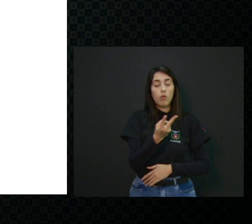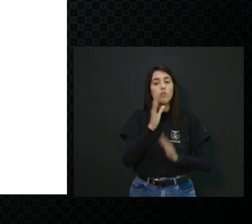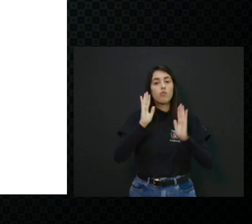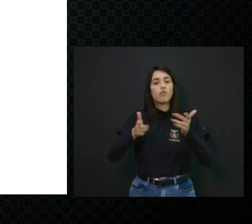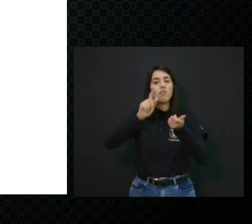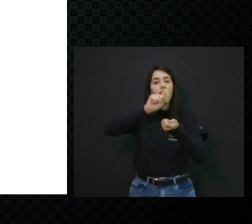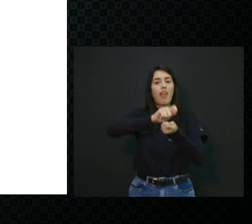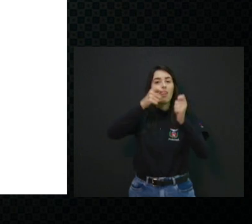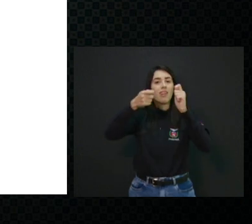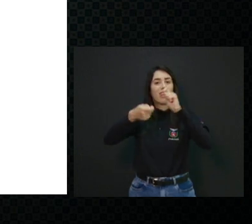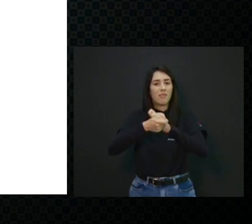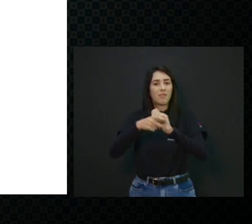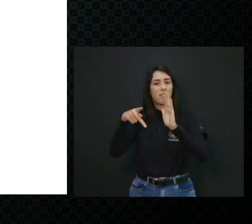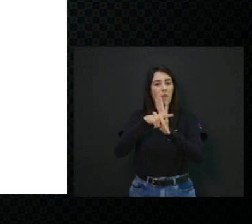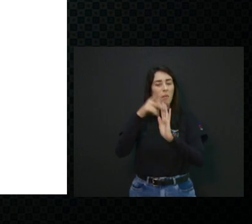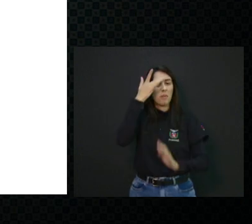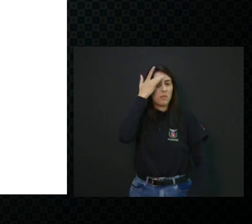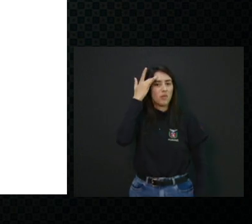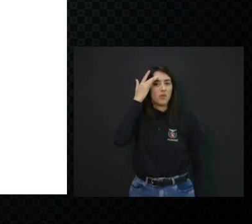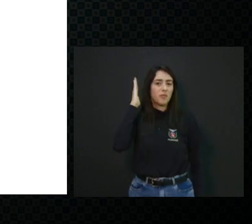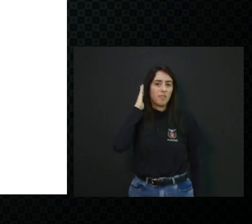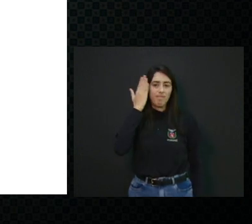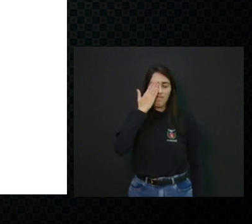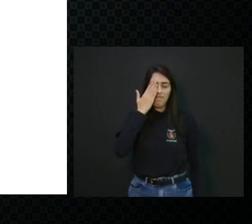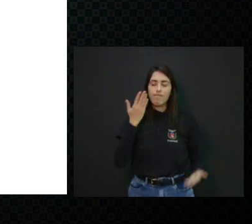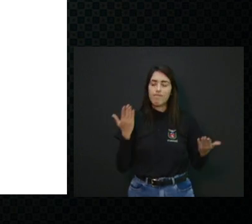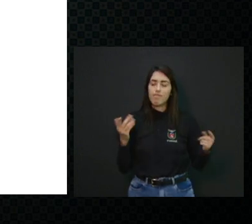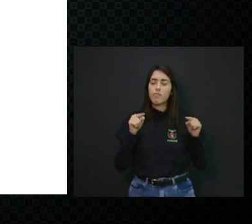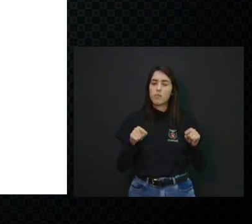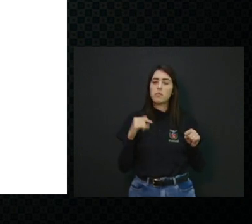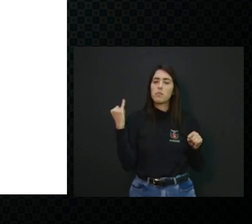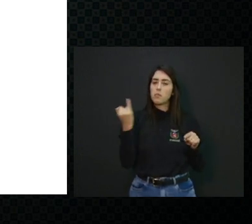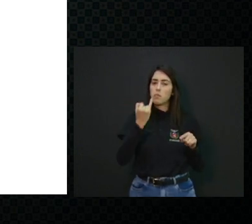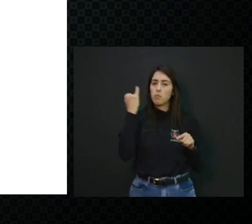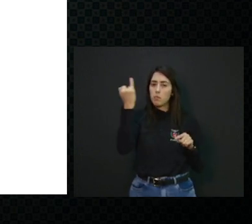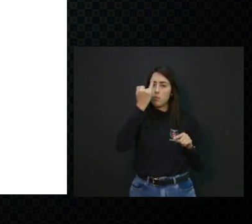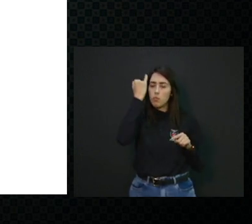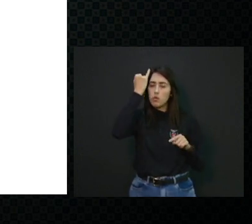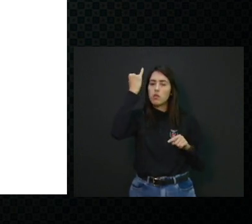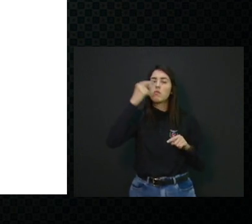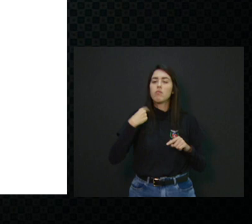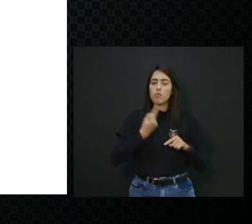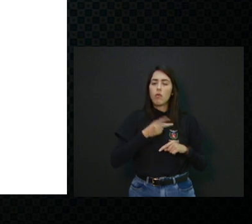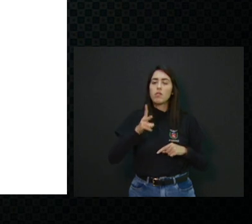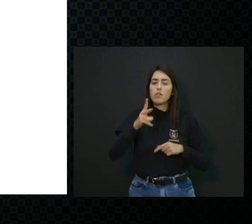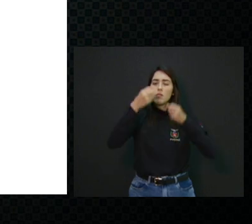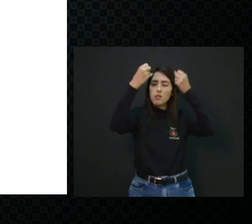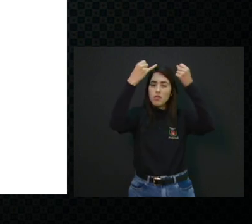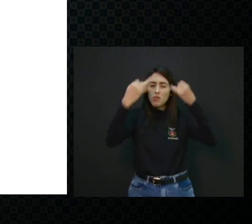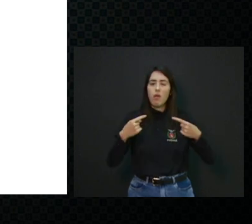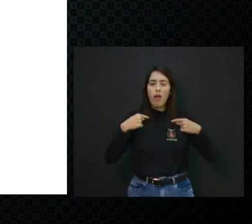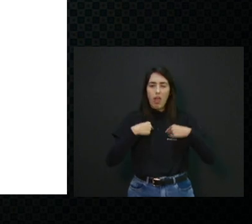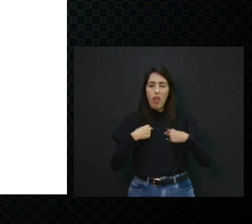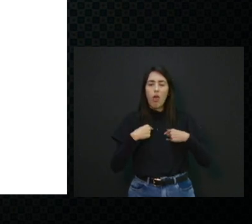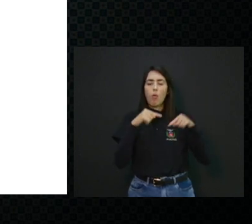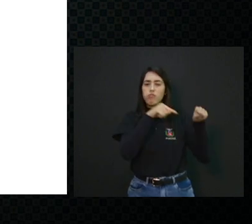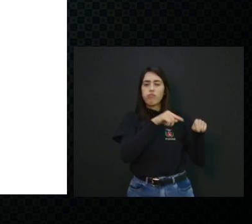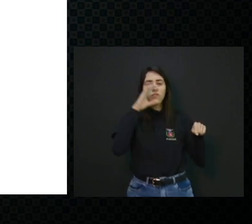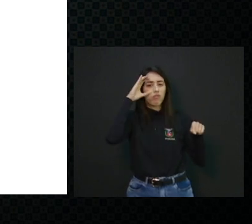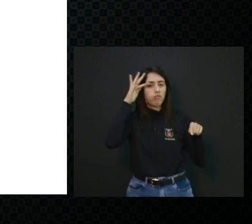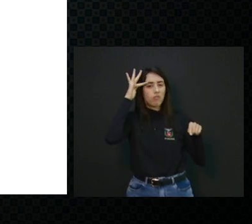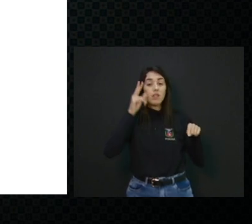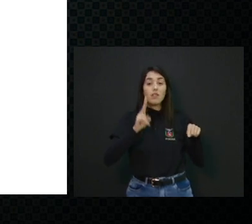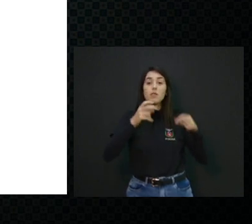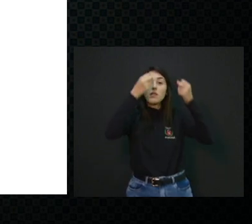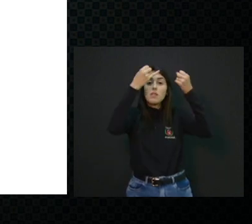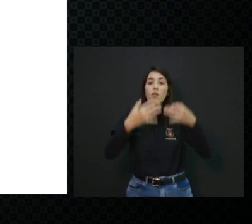adaptados à pessoa com surdo-cegueira. Então, isso é importante, né? A gente sempre menciona, eu e o professor Carlos, a gente vem falando dos